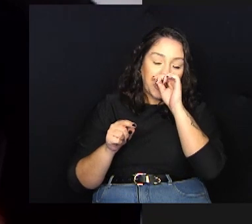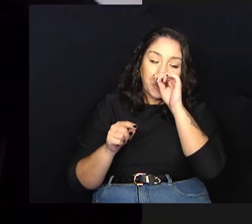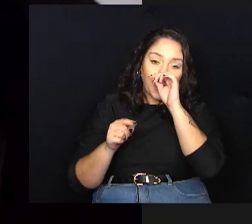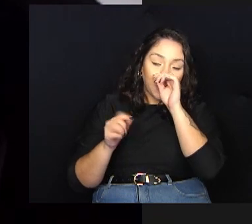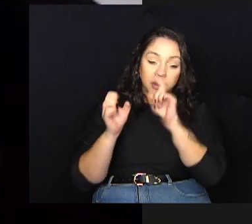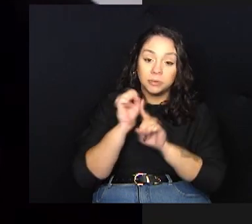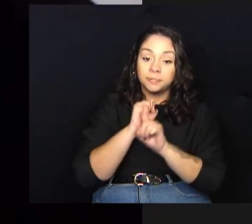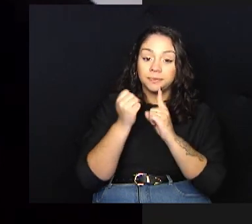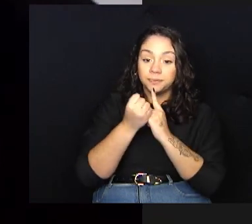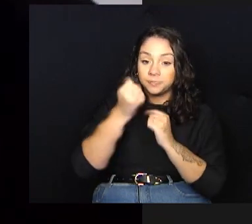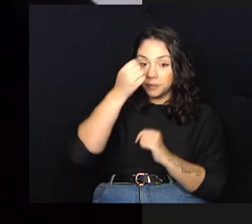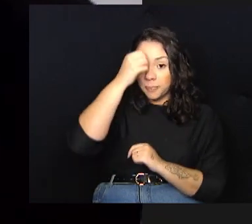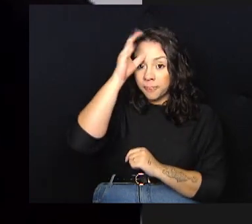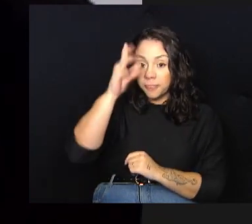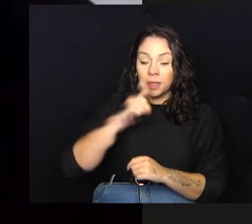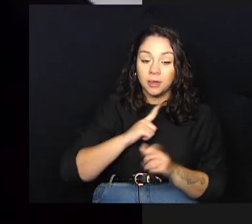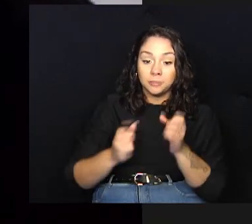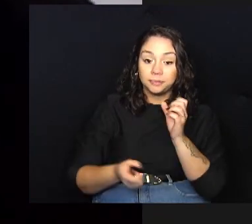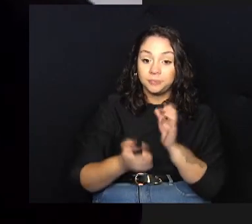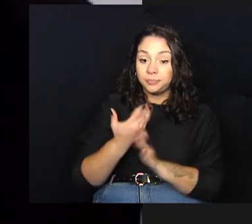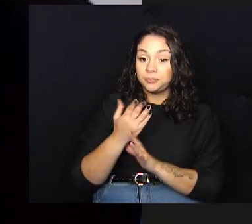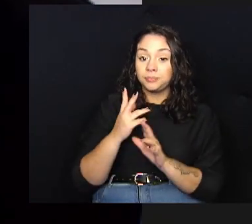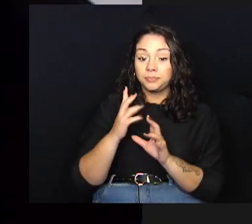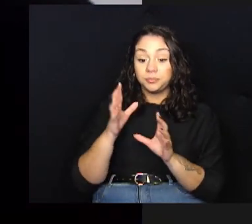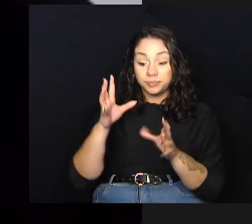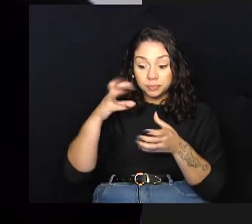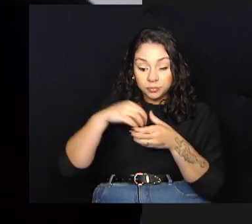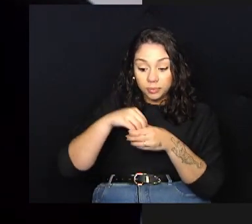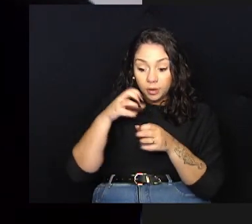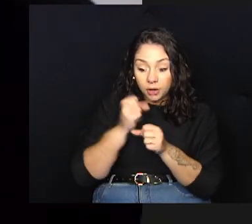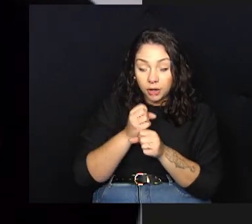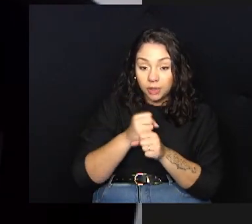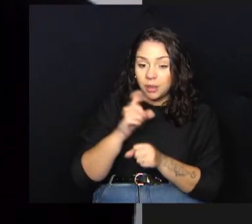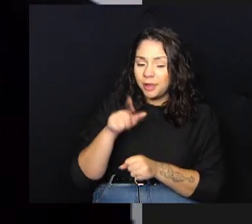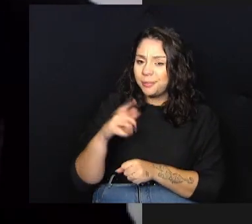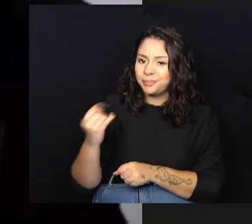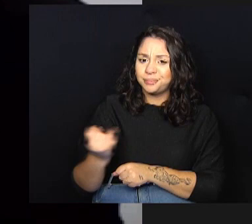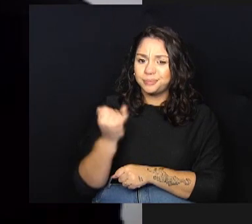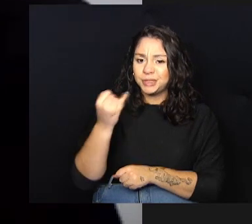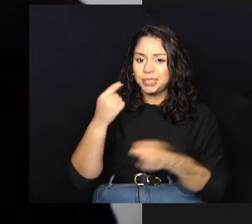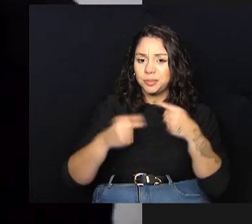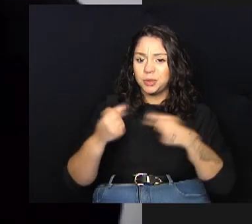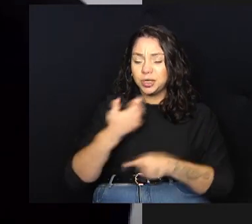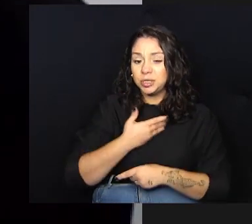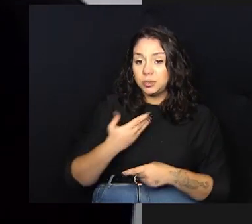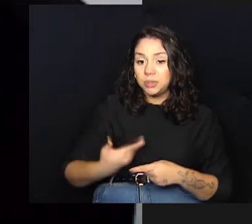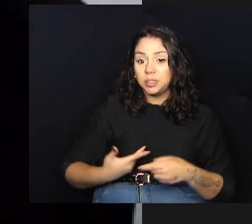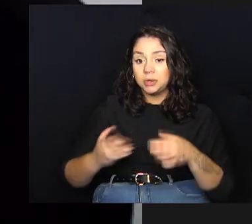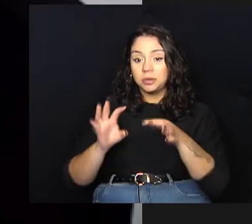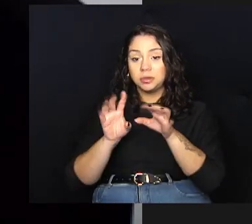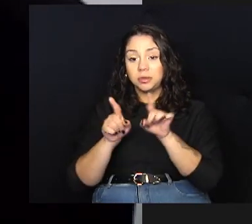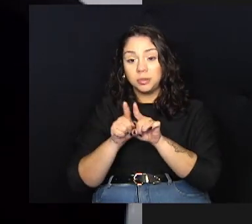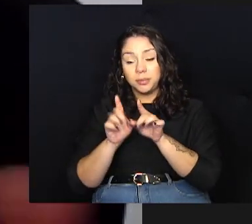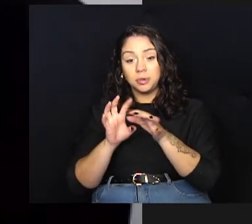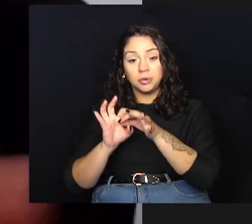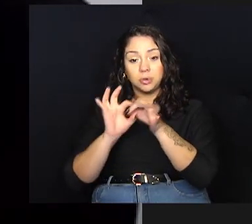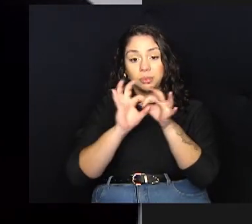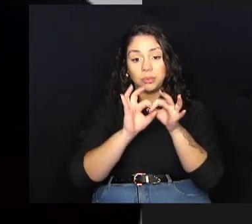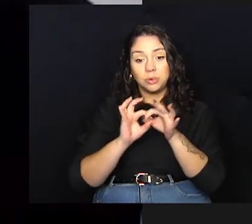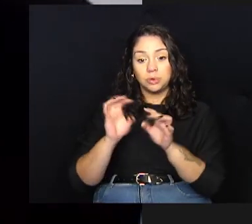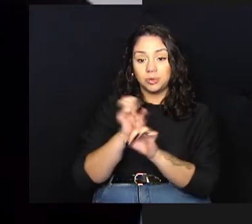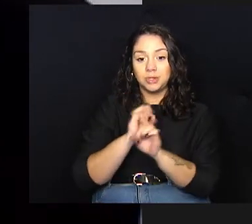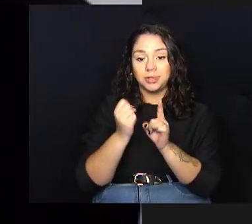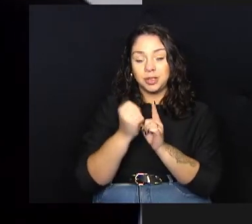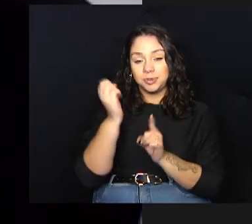e é gerada a partir do senso ele é fundamental para as políticas públicas e para o conjunto da sociedade brasileira eu fico